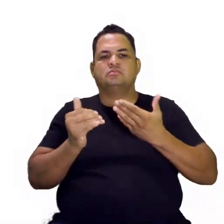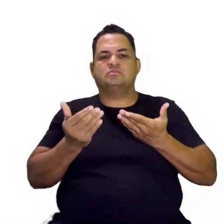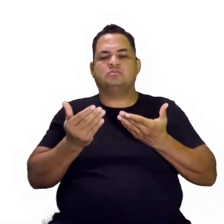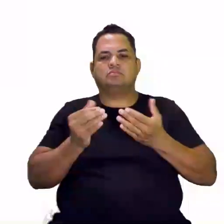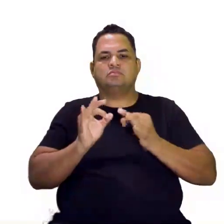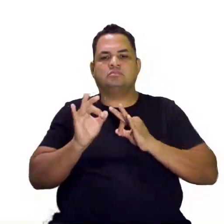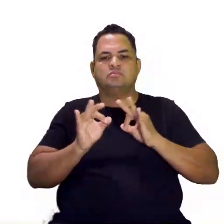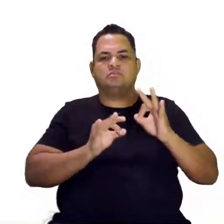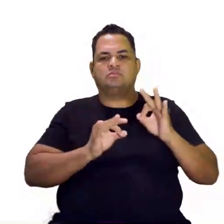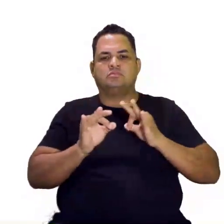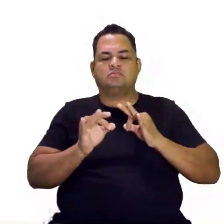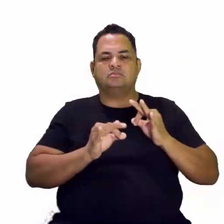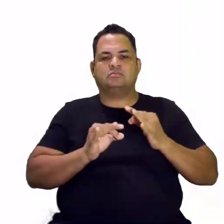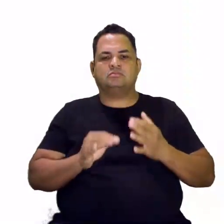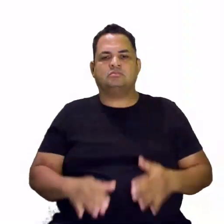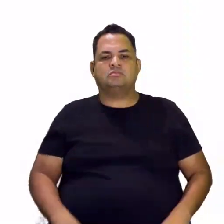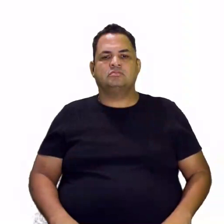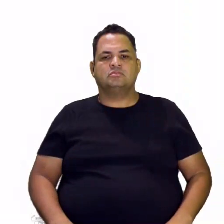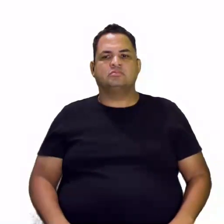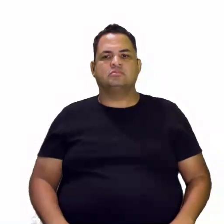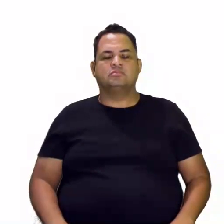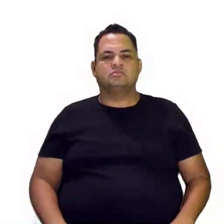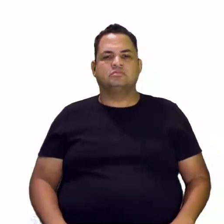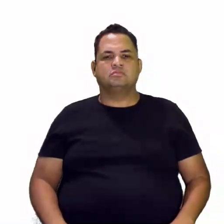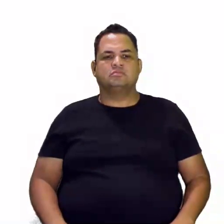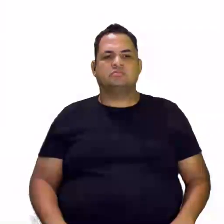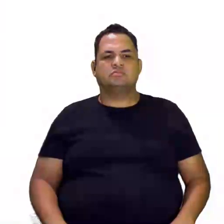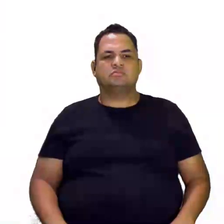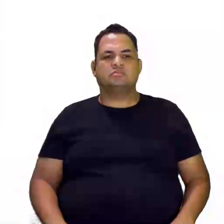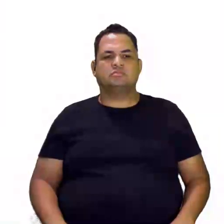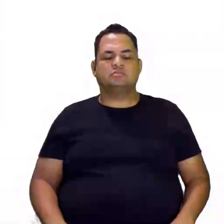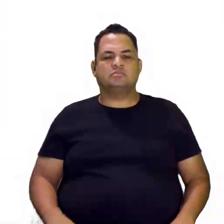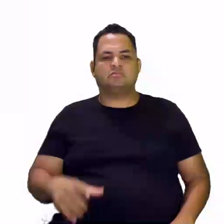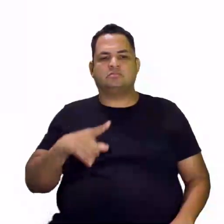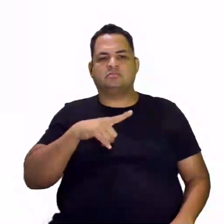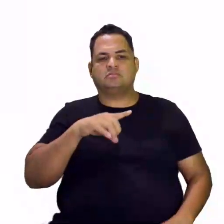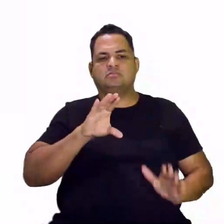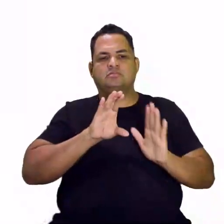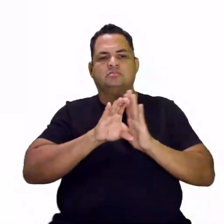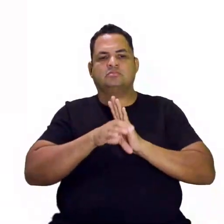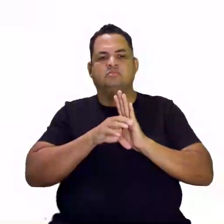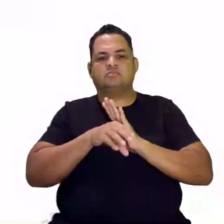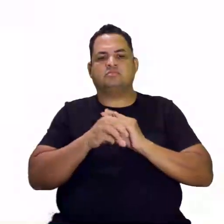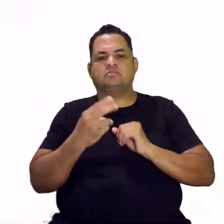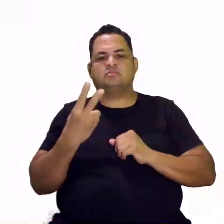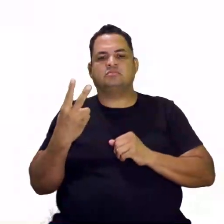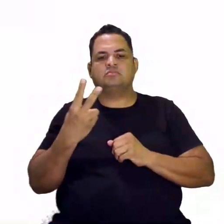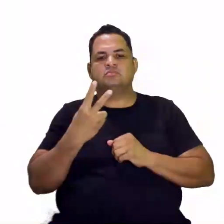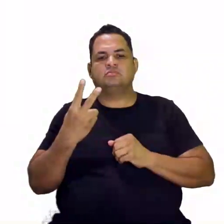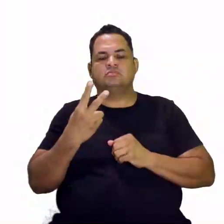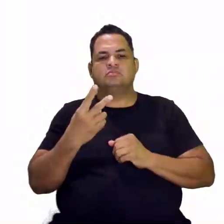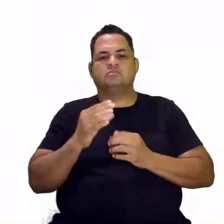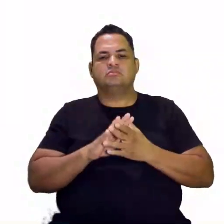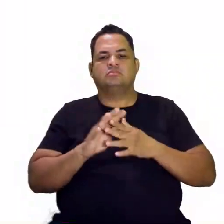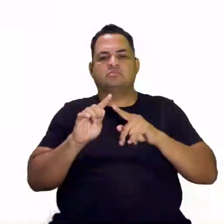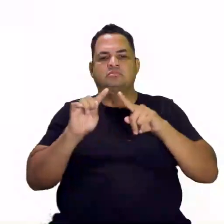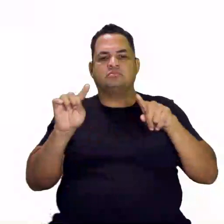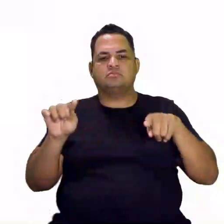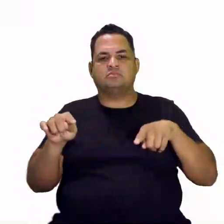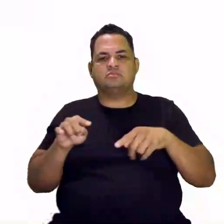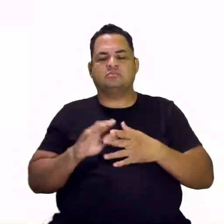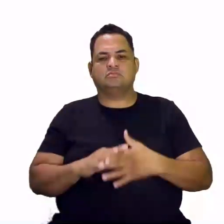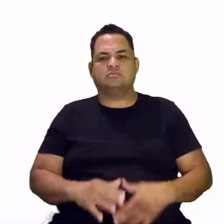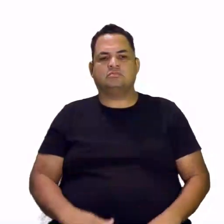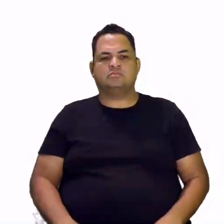com o organismo que ele está parasitando, tá bom? Aí nós temos o conceito 2. Você pode colocar no quadrinho aí vírus, tá